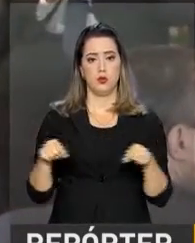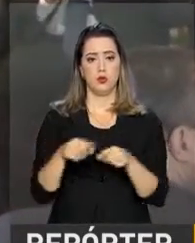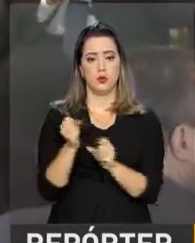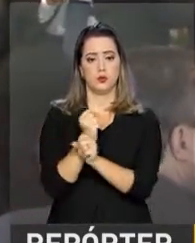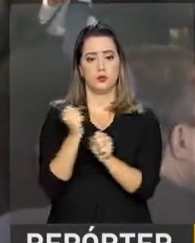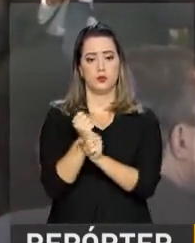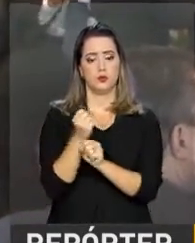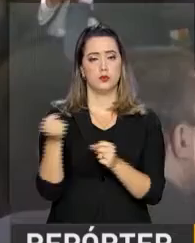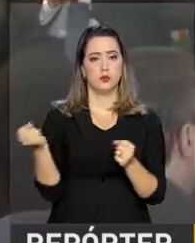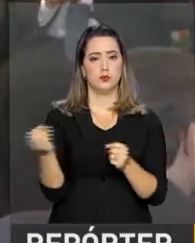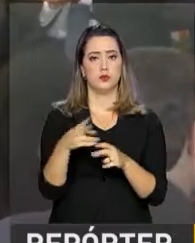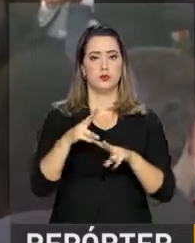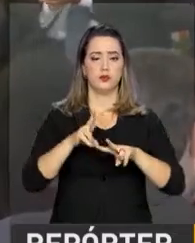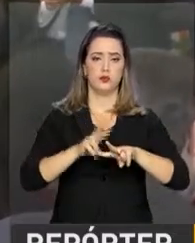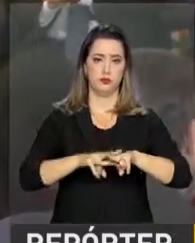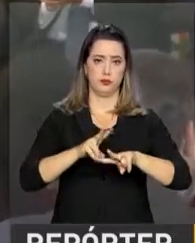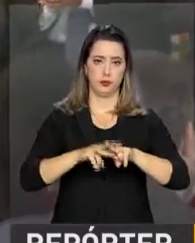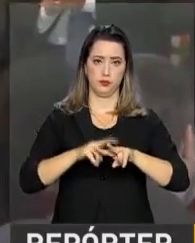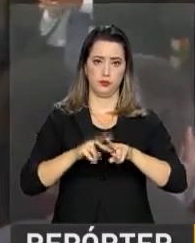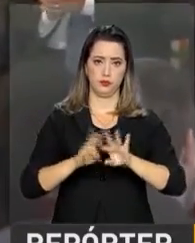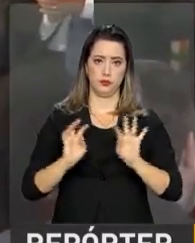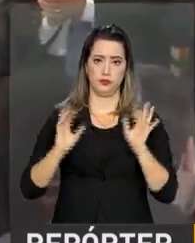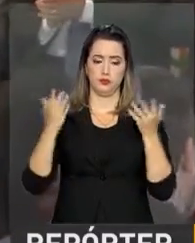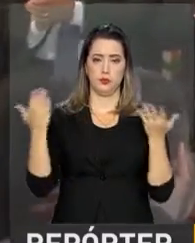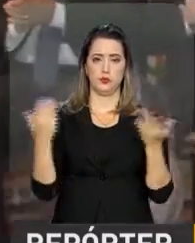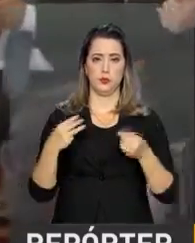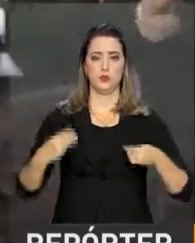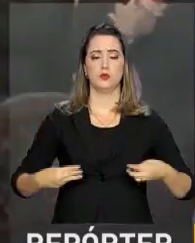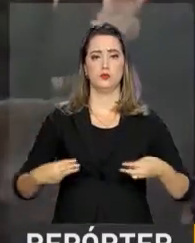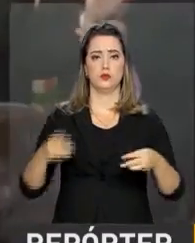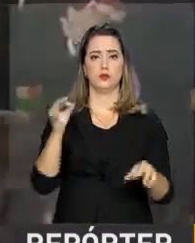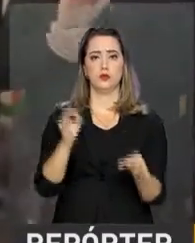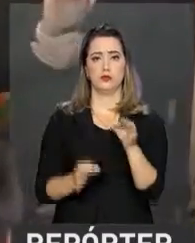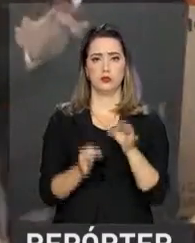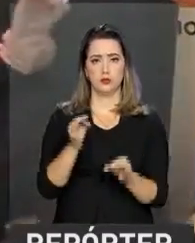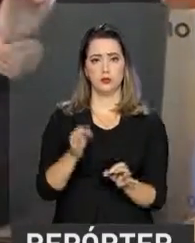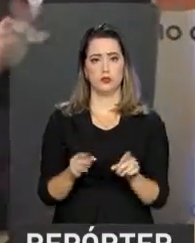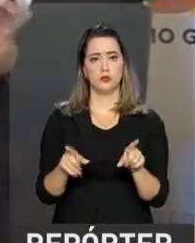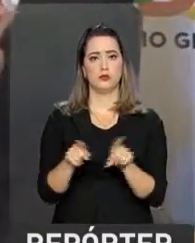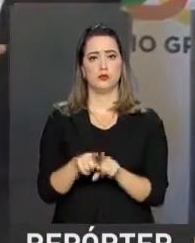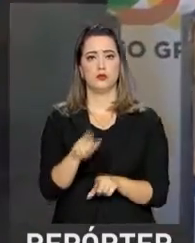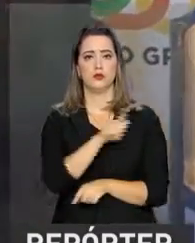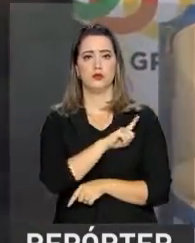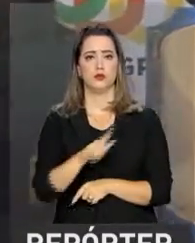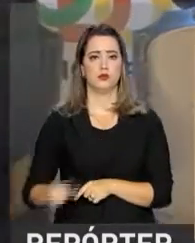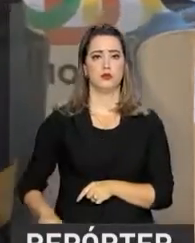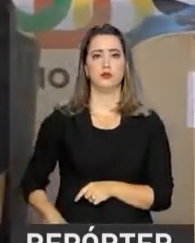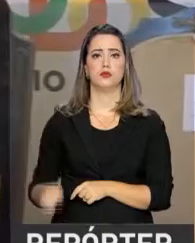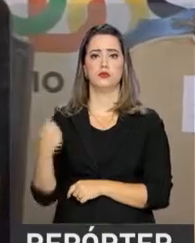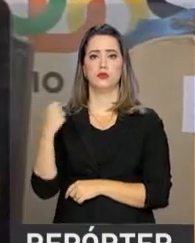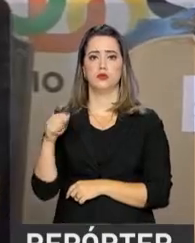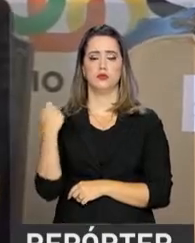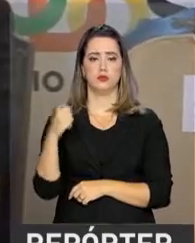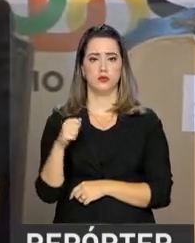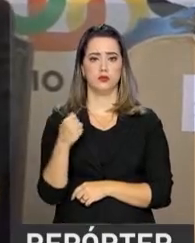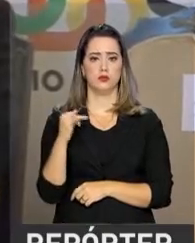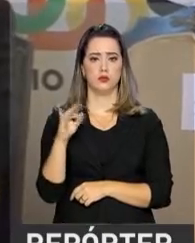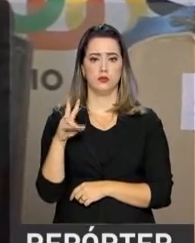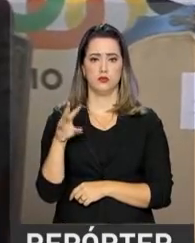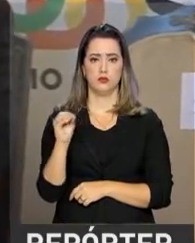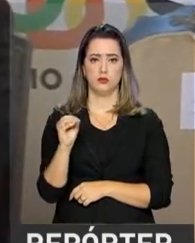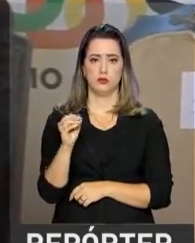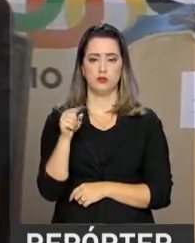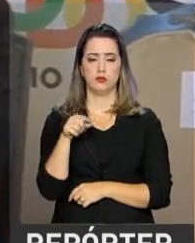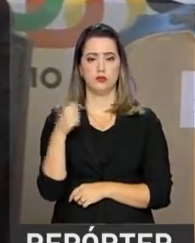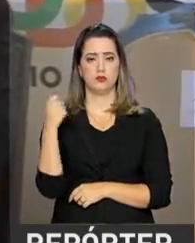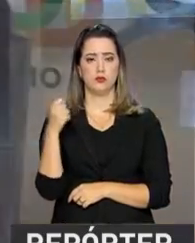presídio foi realizada hoje com a presença do ministro da Justiça, Torquato Jardim, e do governador do Rio Grande do Sul, Ivo Sartori, em